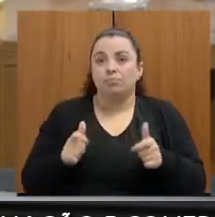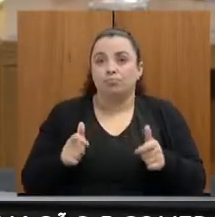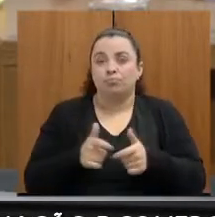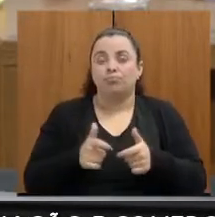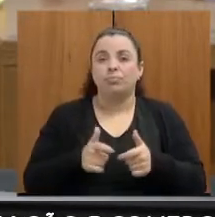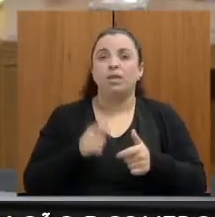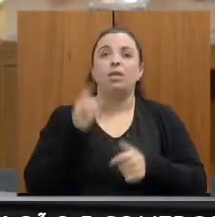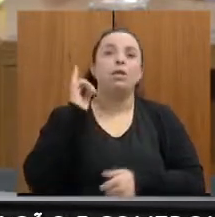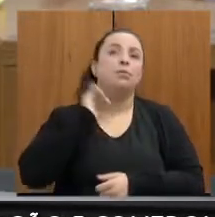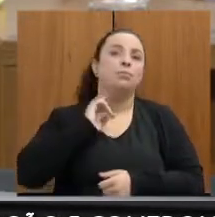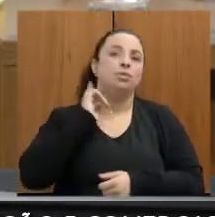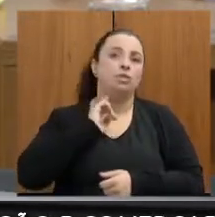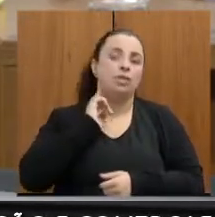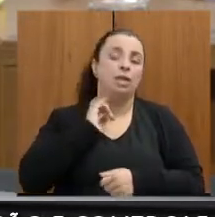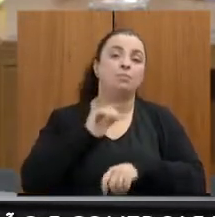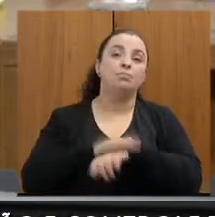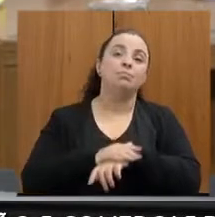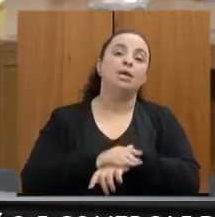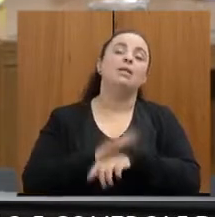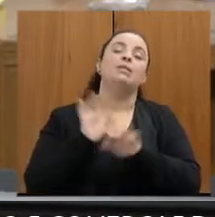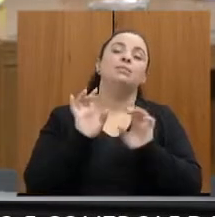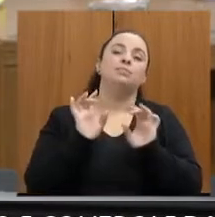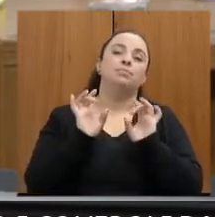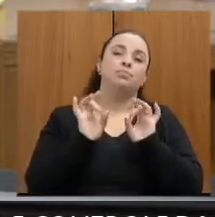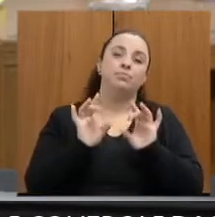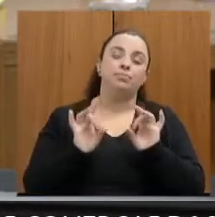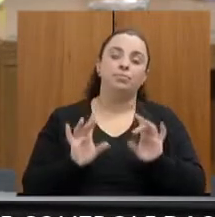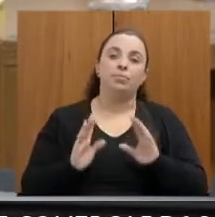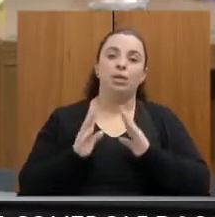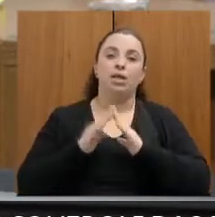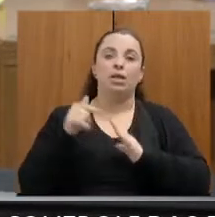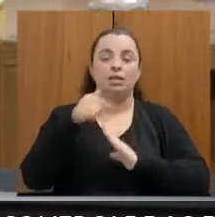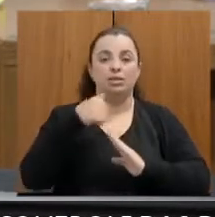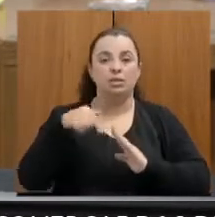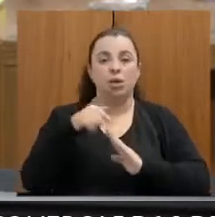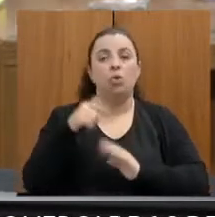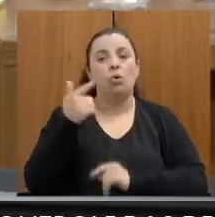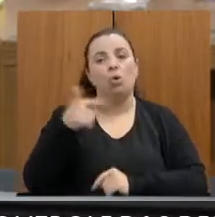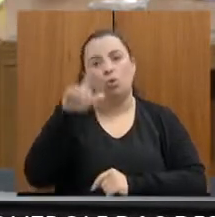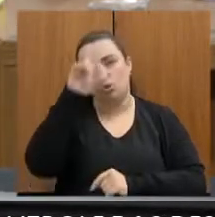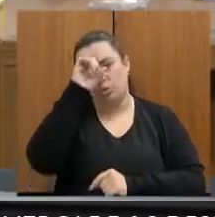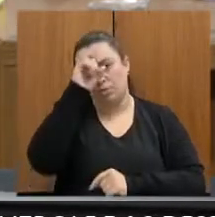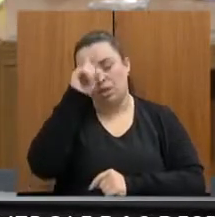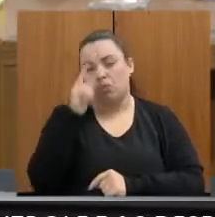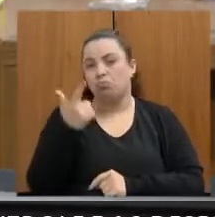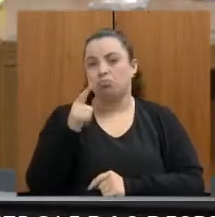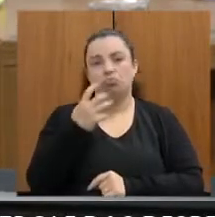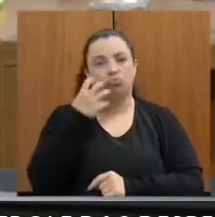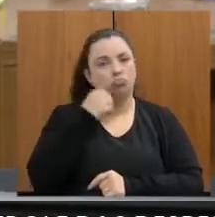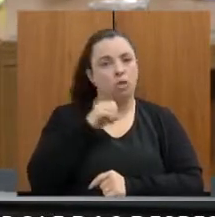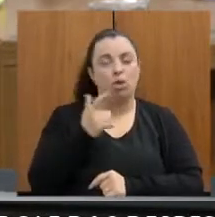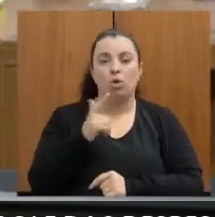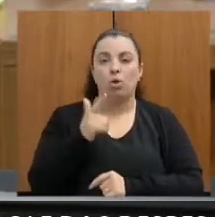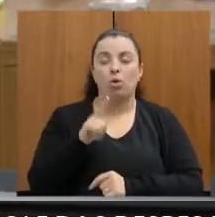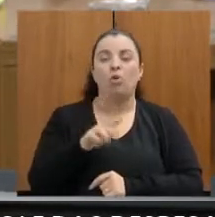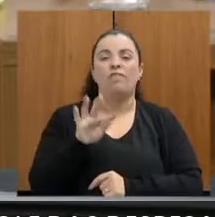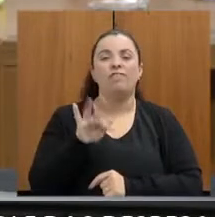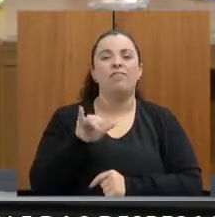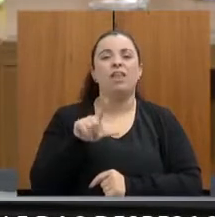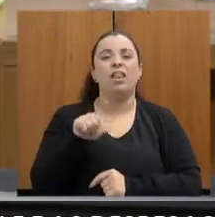Minas Gerais em especial também as santas casas de saúde os filantrópicos E aí essa situação